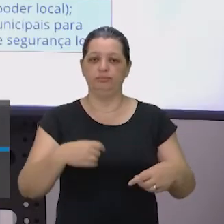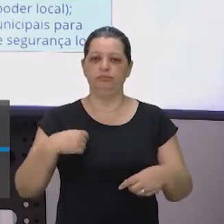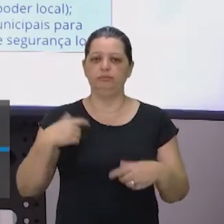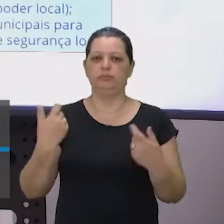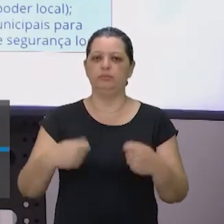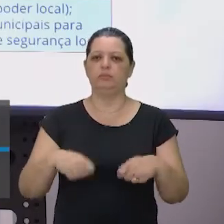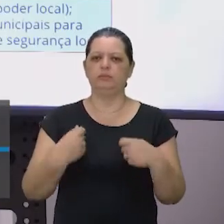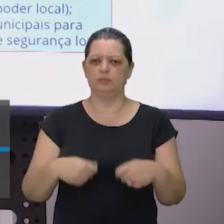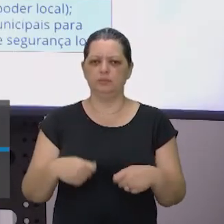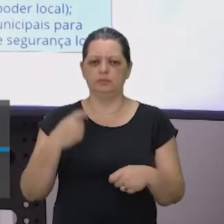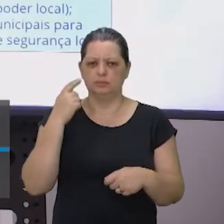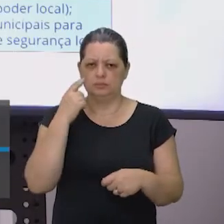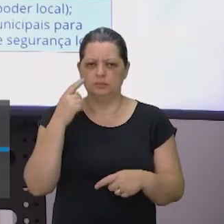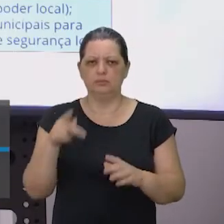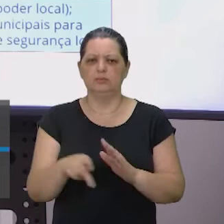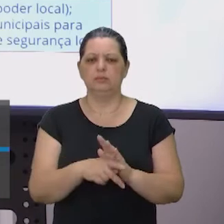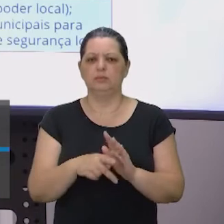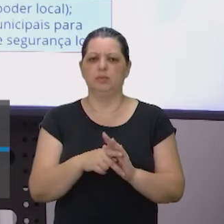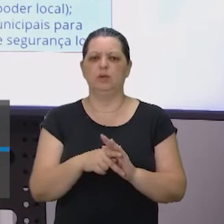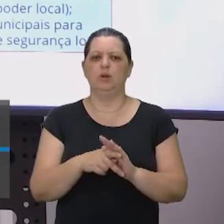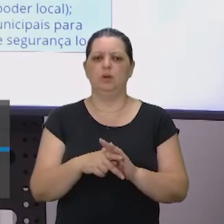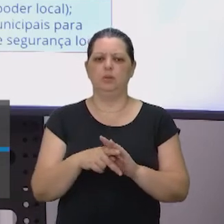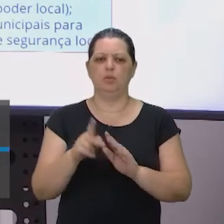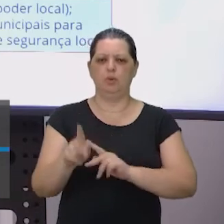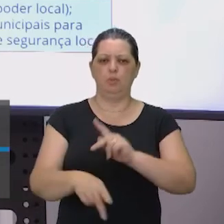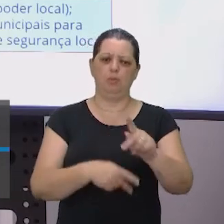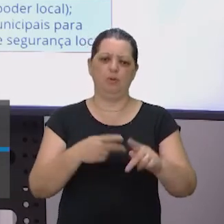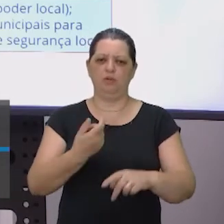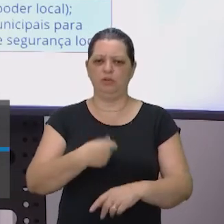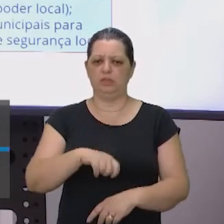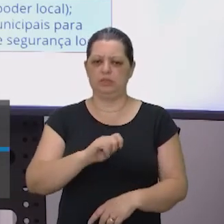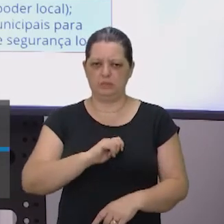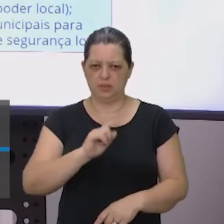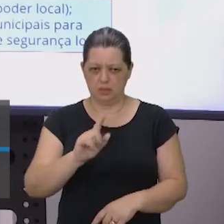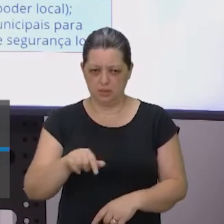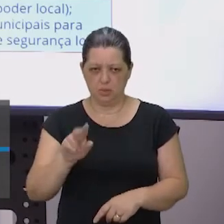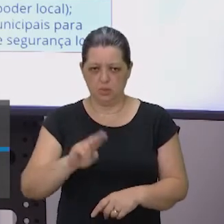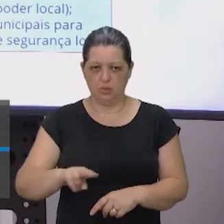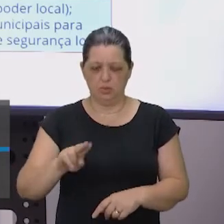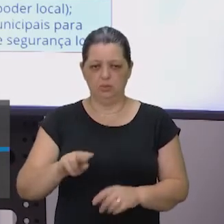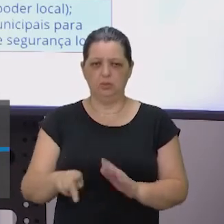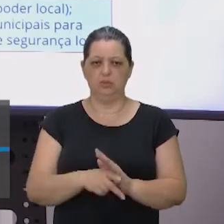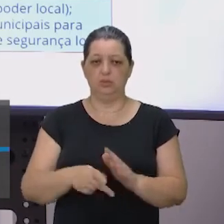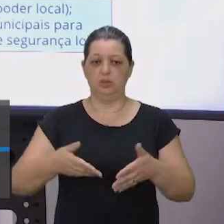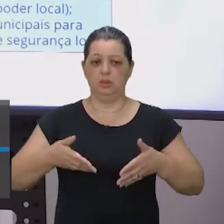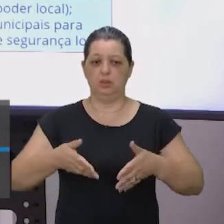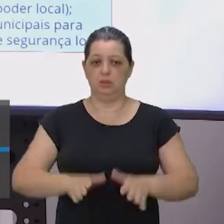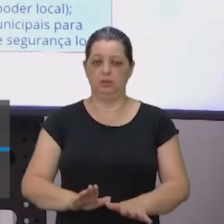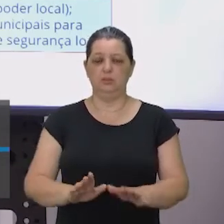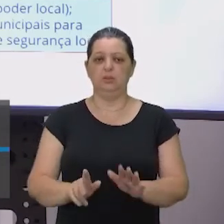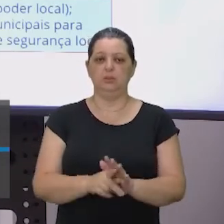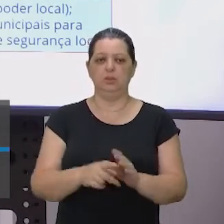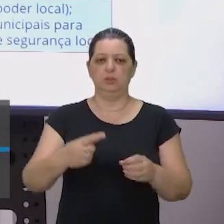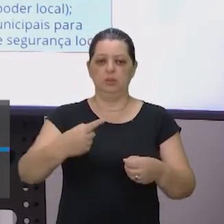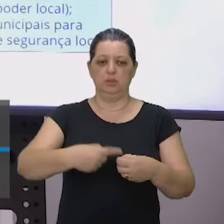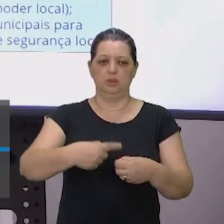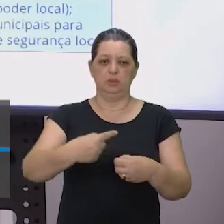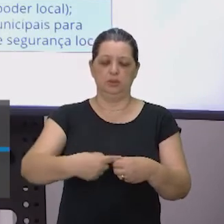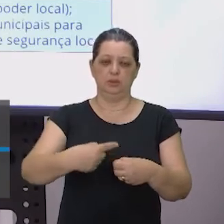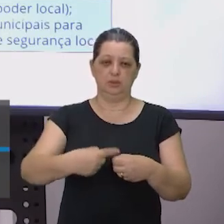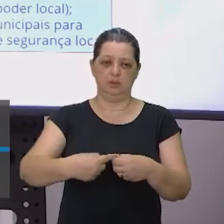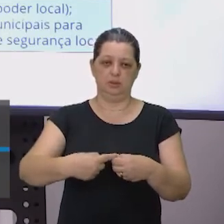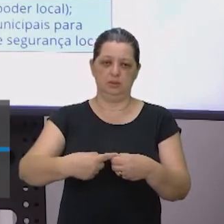submeter aos espanhóis puro sangue, era a expressão que se usava na época. Caramba. Nascidos no interior